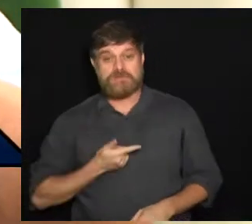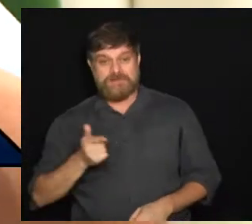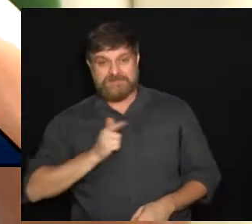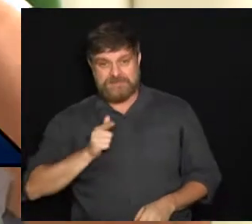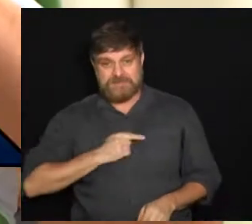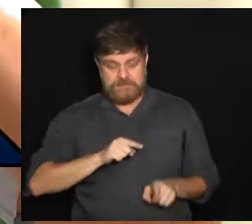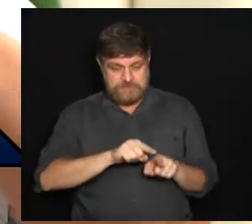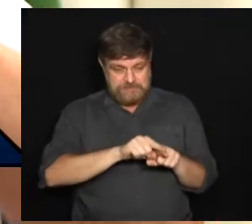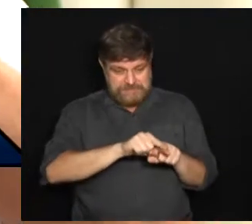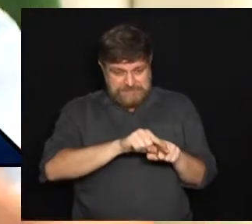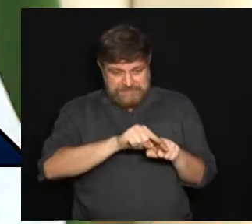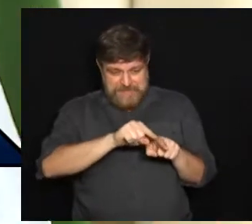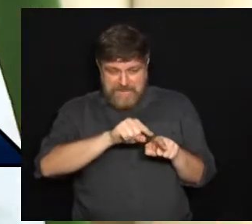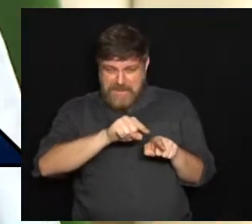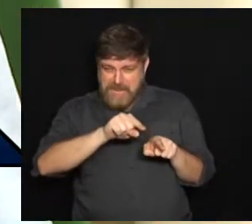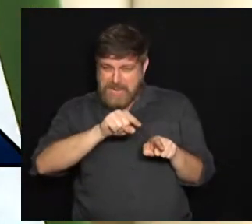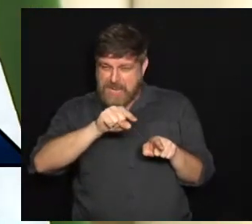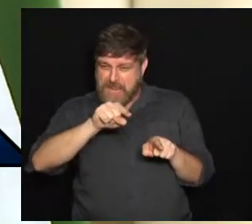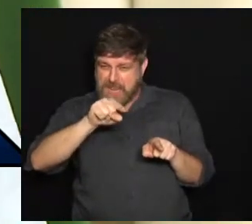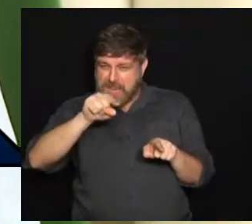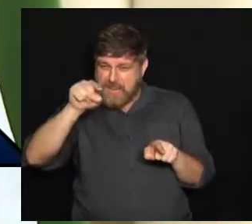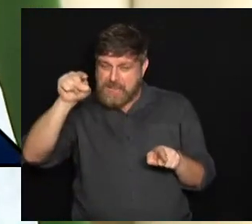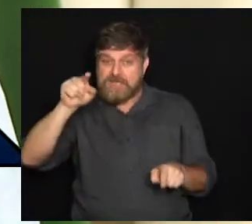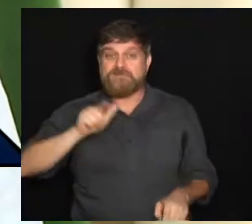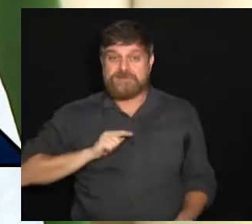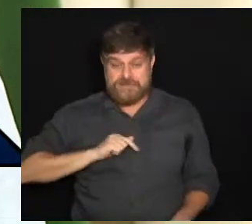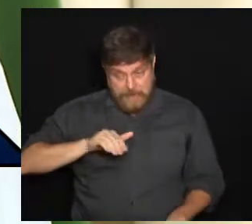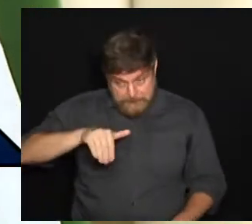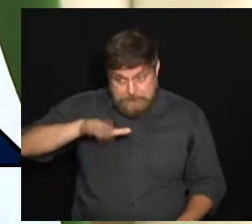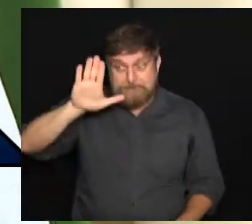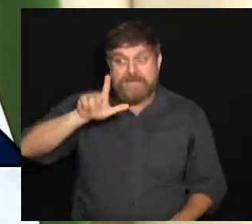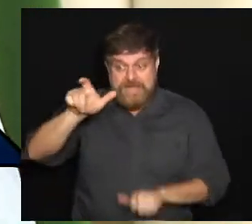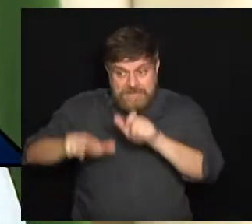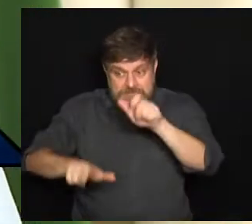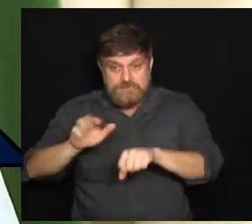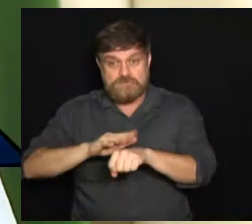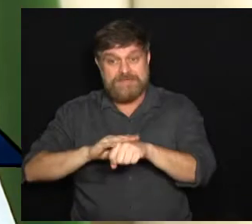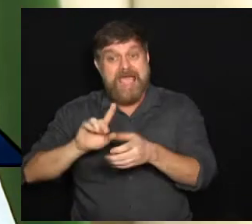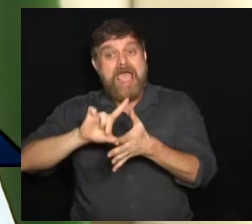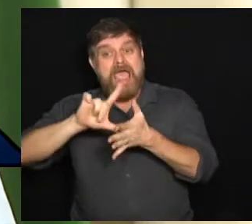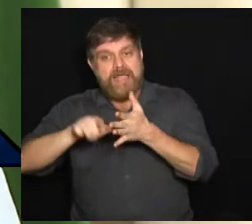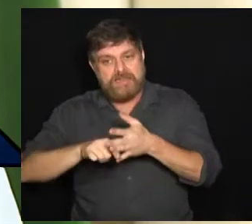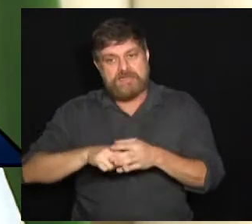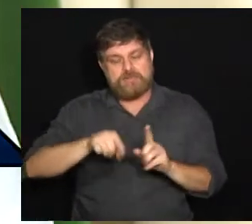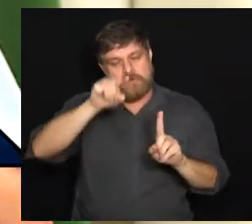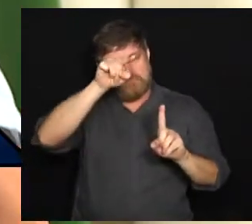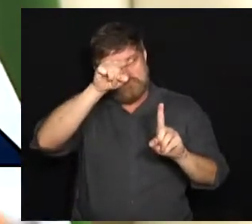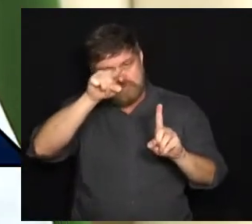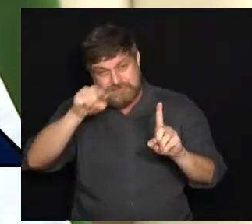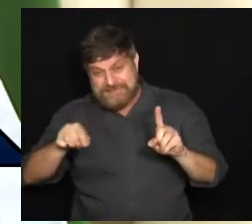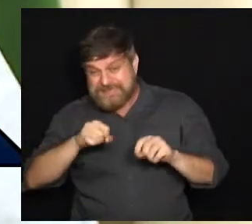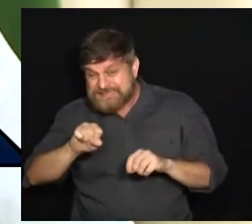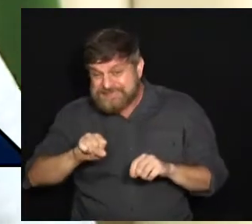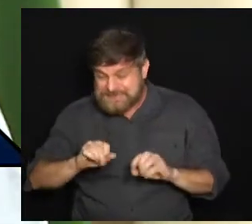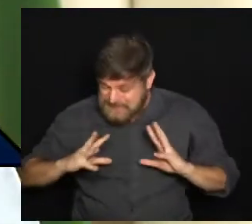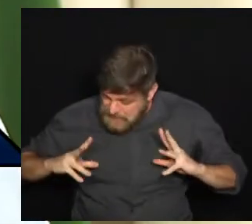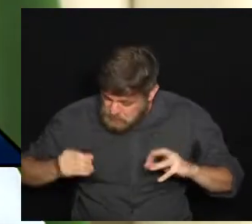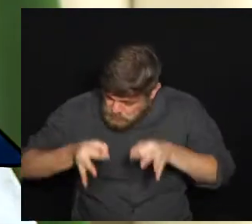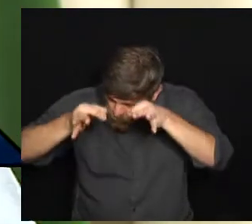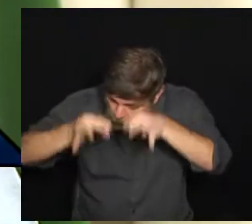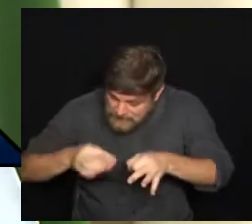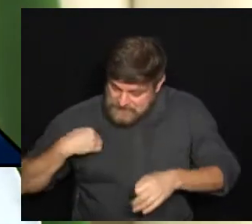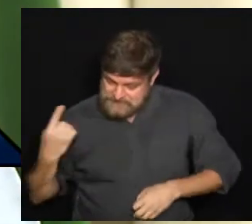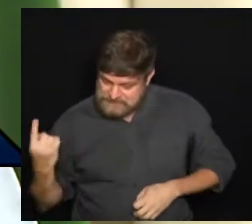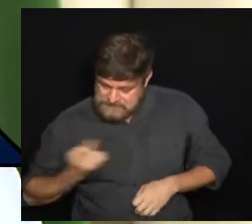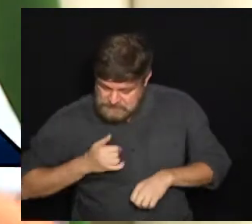curva de crescimento de casos, ela ainda vai subir um pouco mais antes dela começar a descer. Se tudo der certo, Se a gente